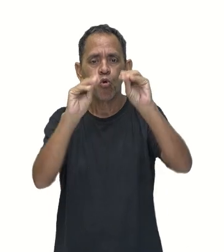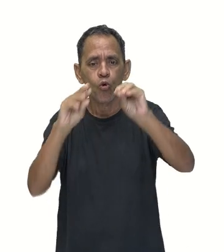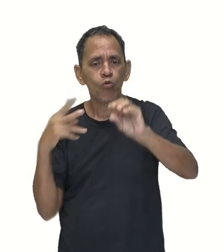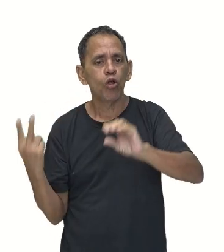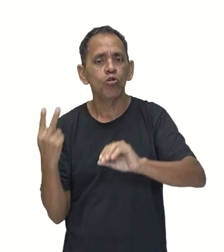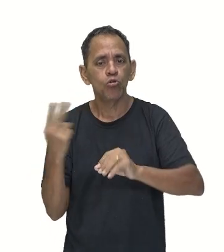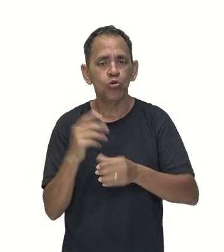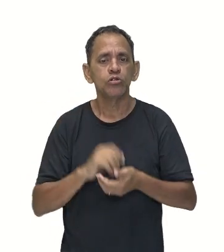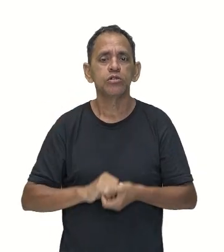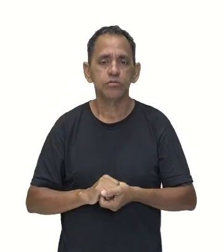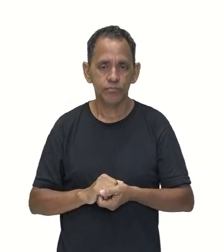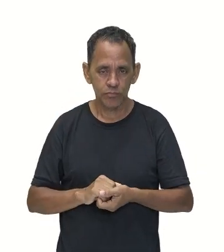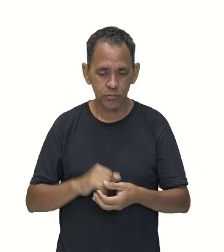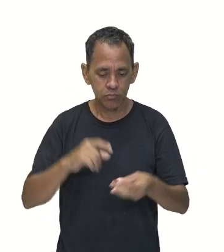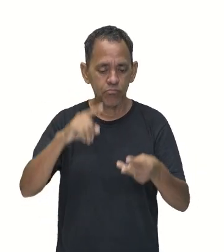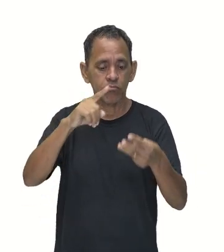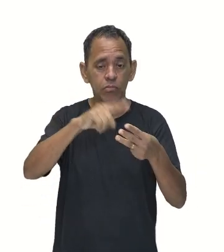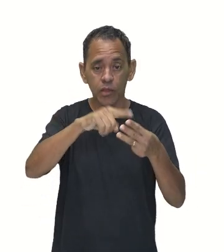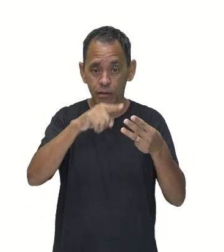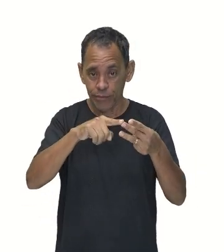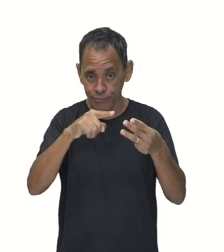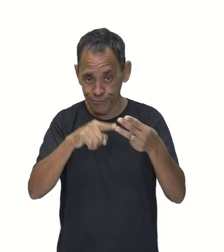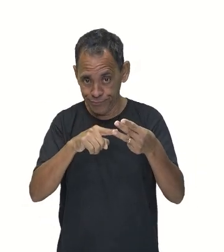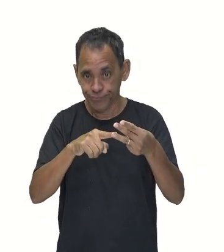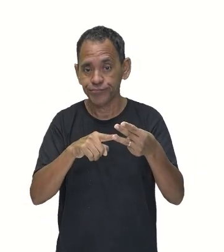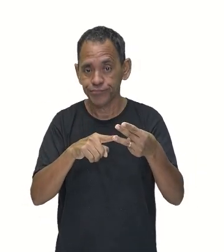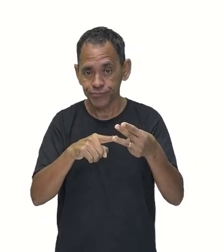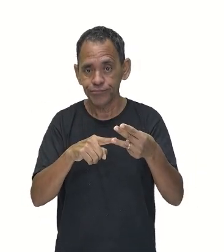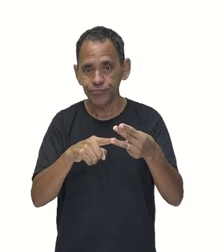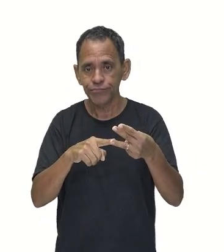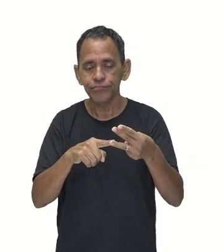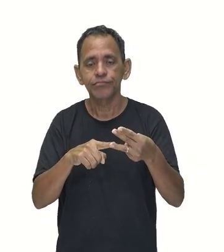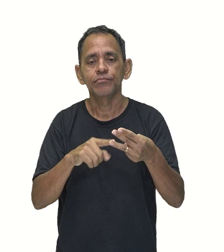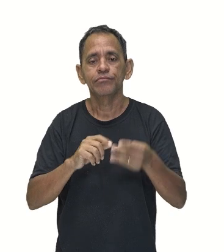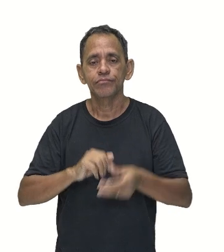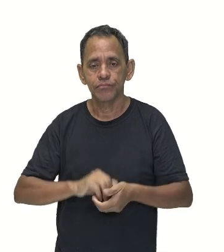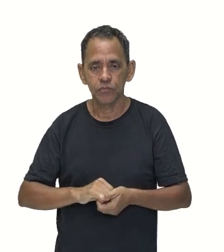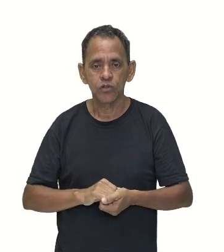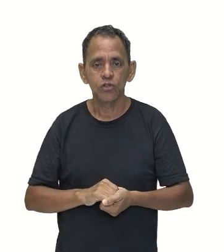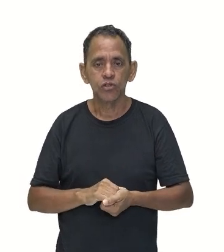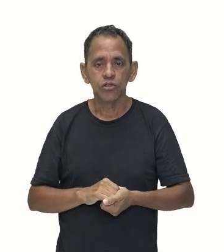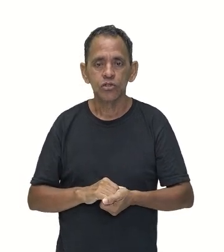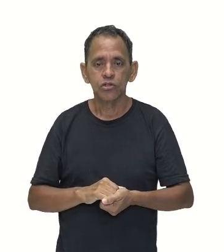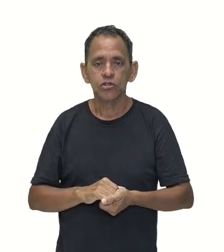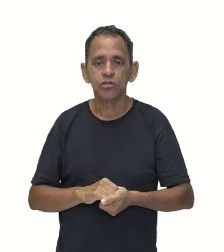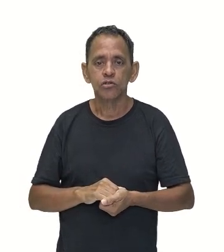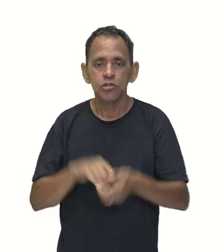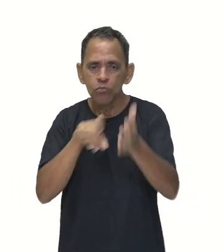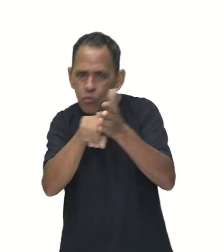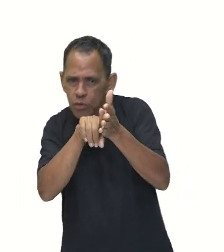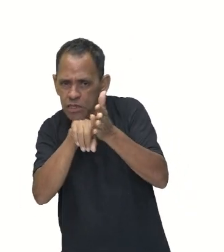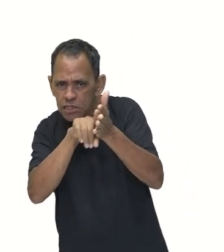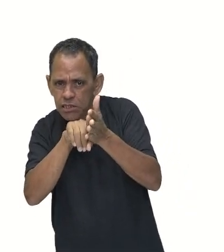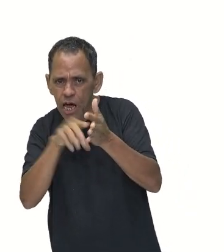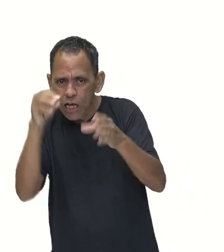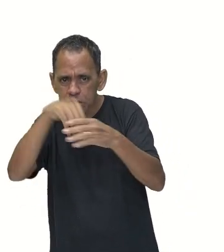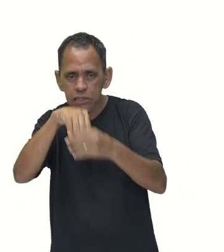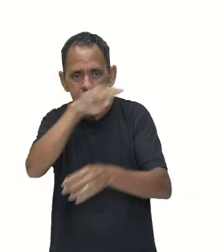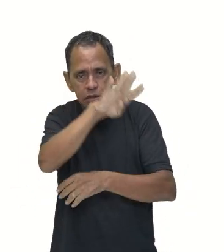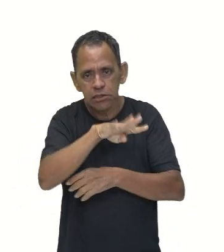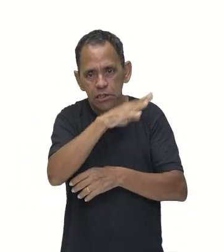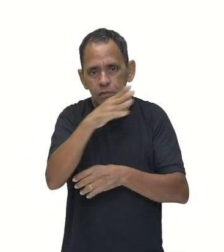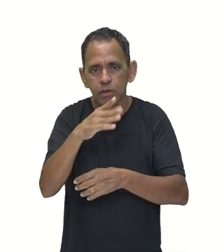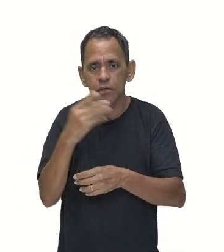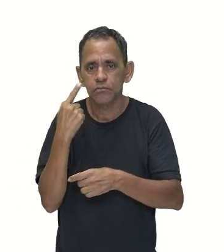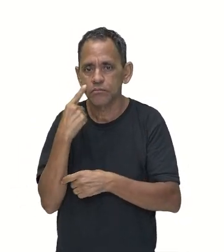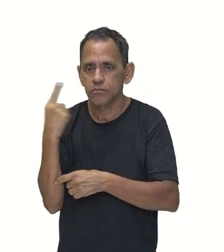e da tangente para todos os ângulos, a gente consulta a tabela e encontra. E eu vou logo adiantar para vocês aqui, pessoal,